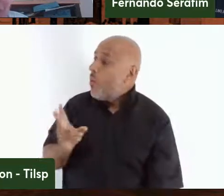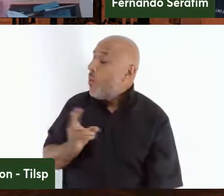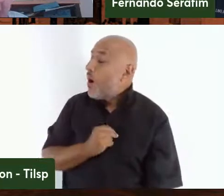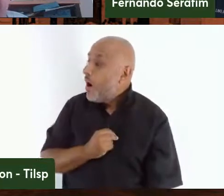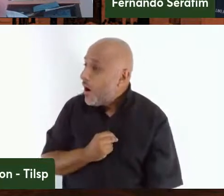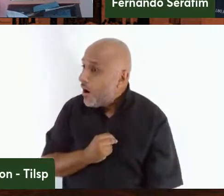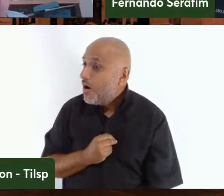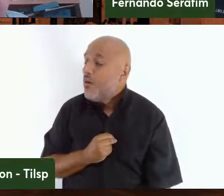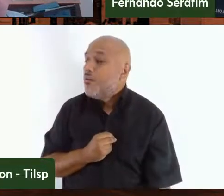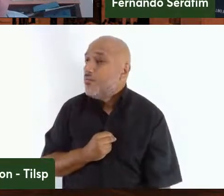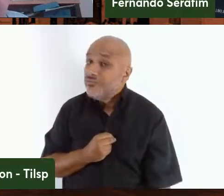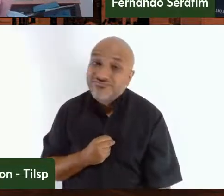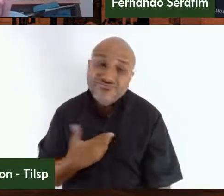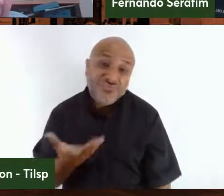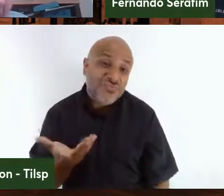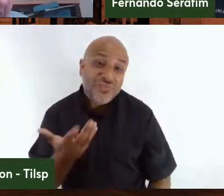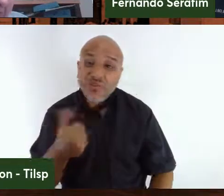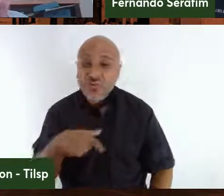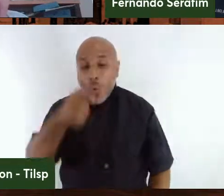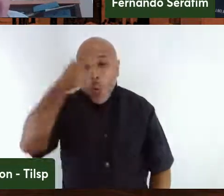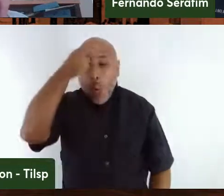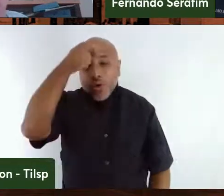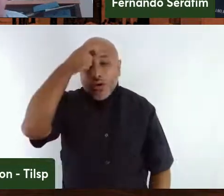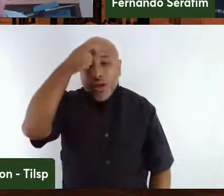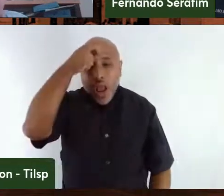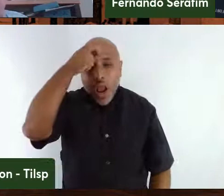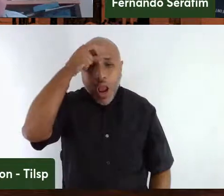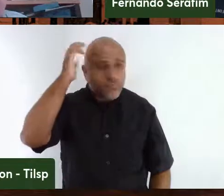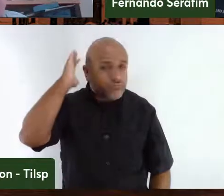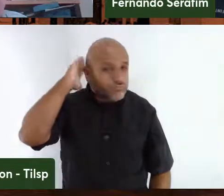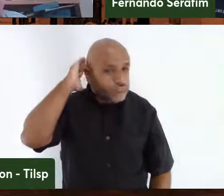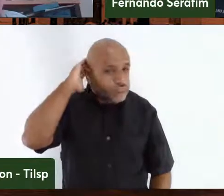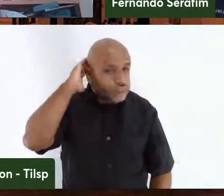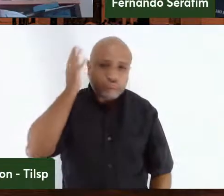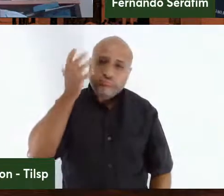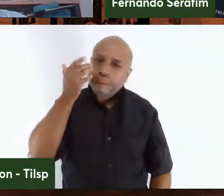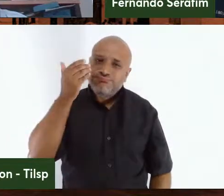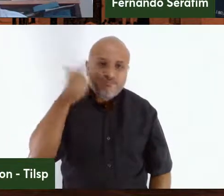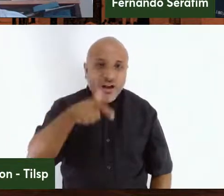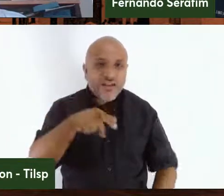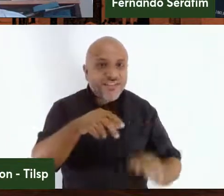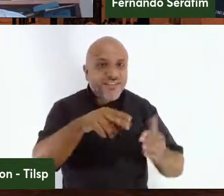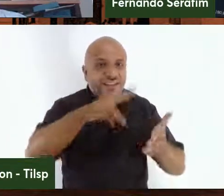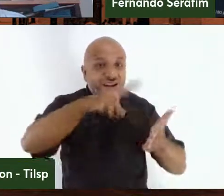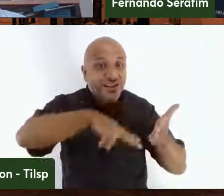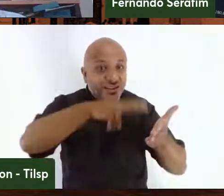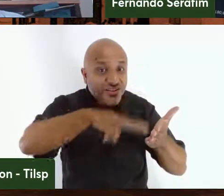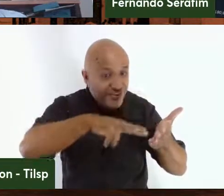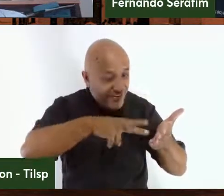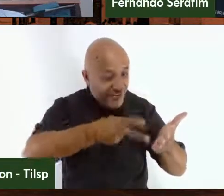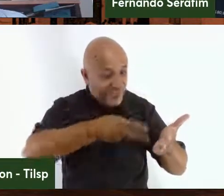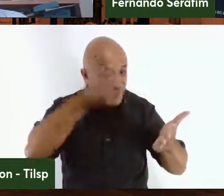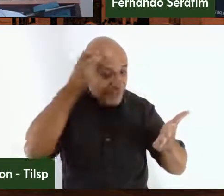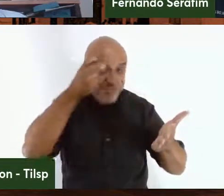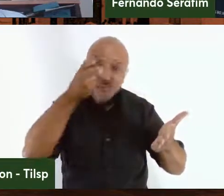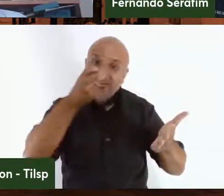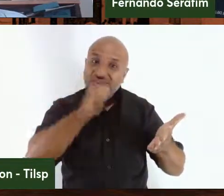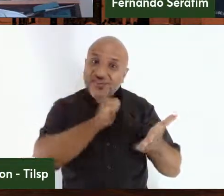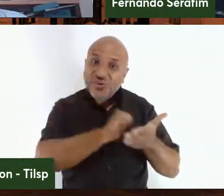não, consciente da minha parte, ou enfim, mas que o leitor... A leitora, nesse